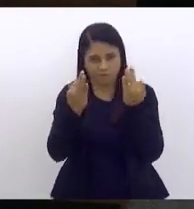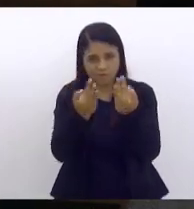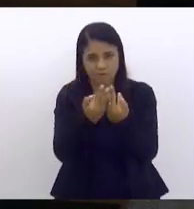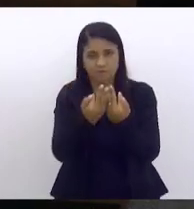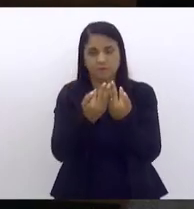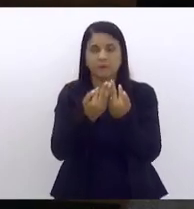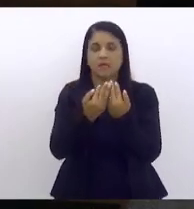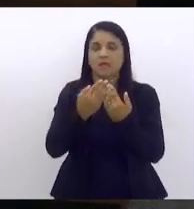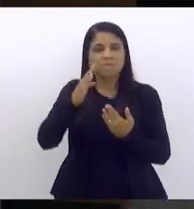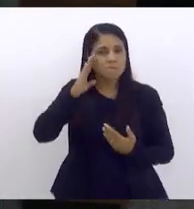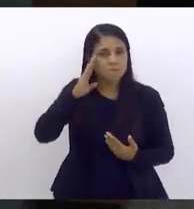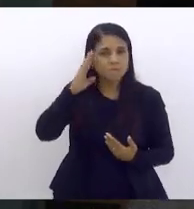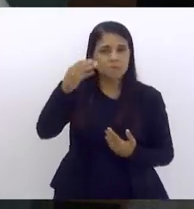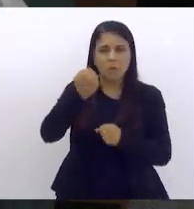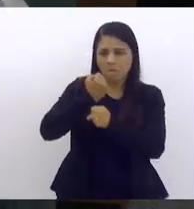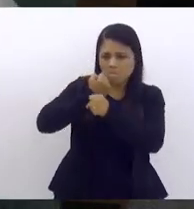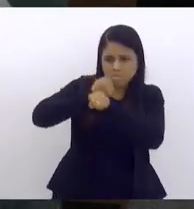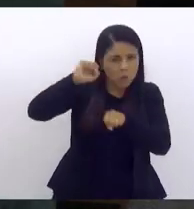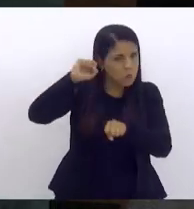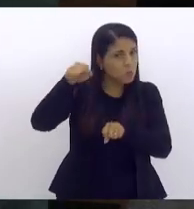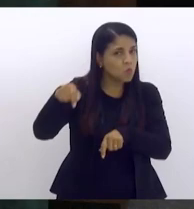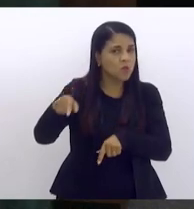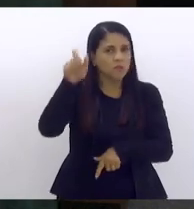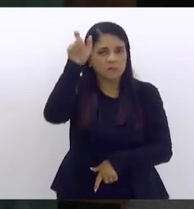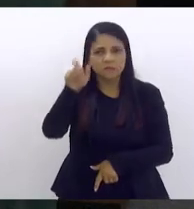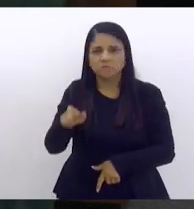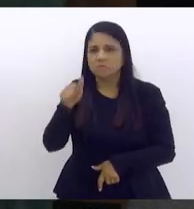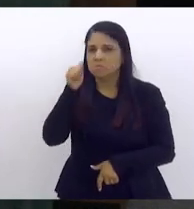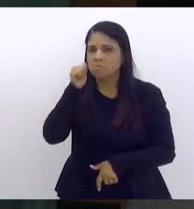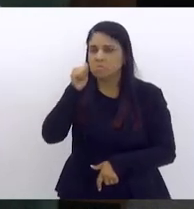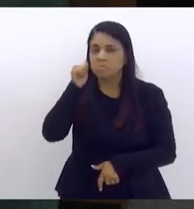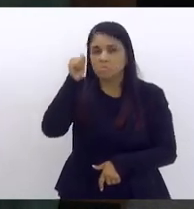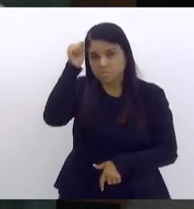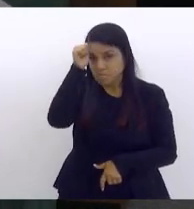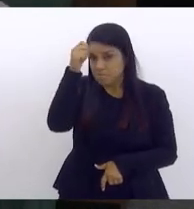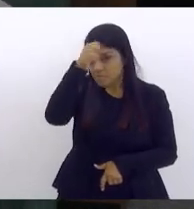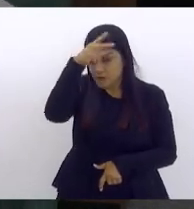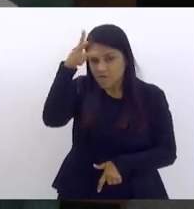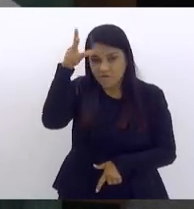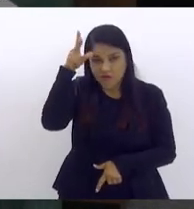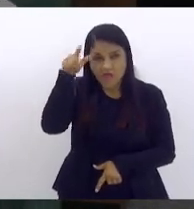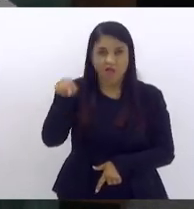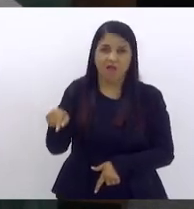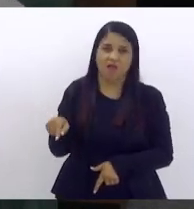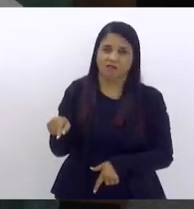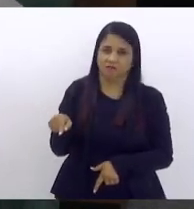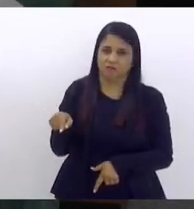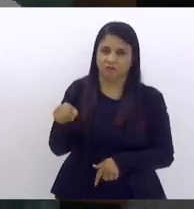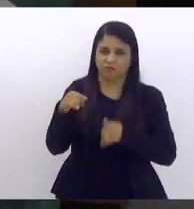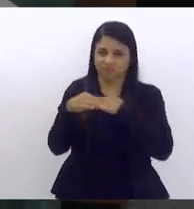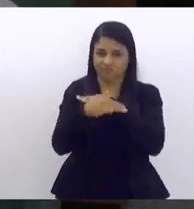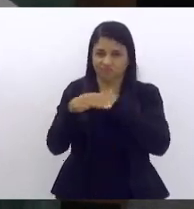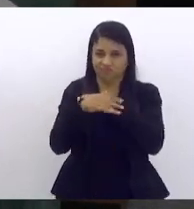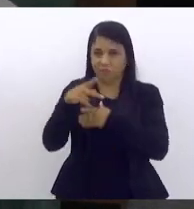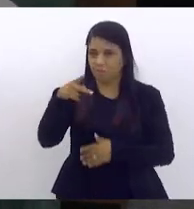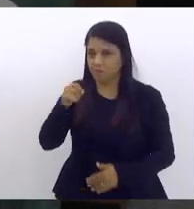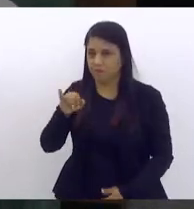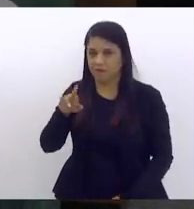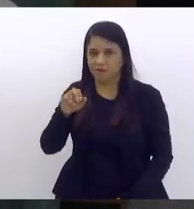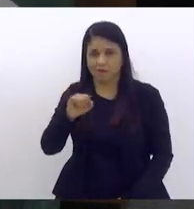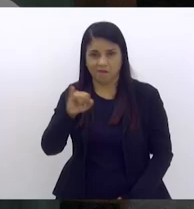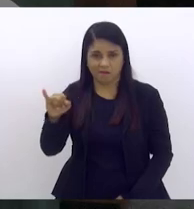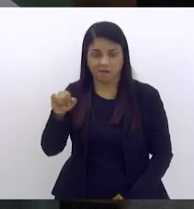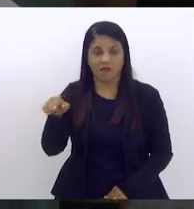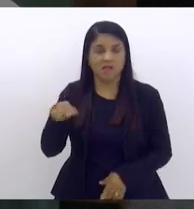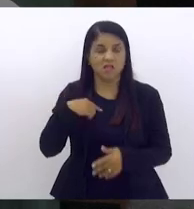gente repudie o prefeito de Barra do Piraí, porque eu não tenho dúvida que ele não se